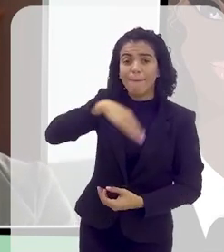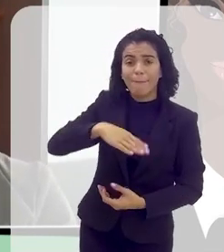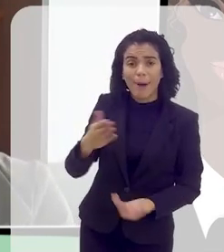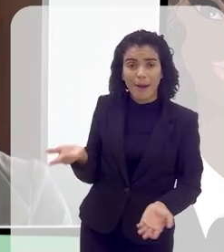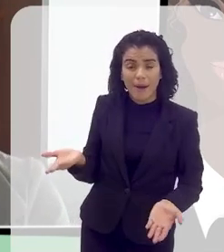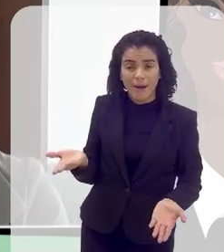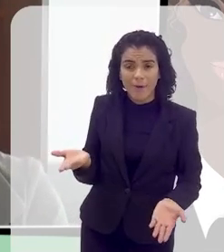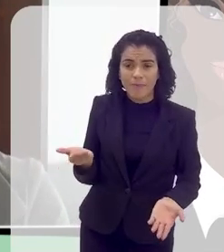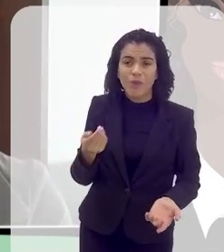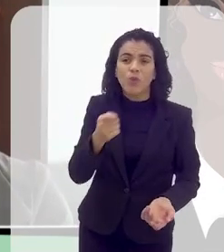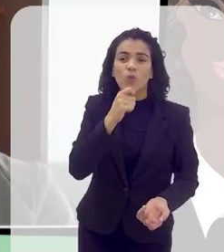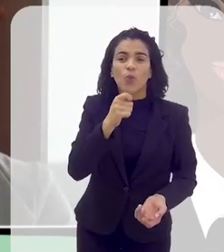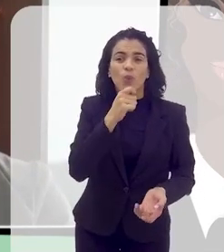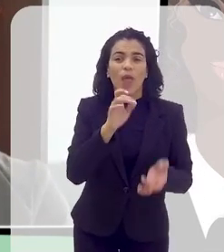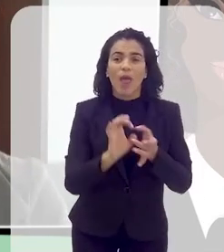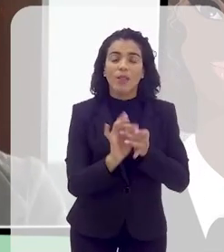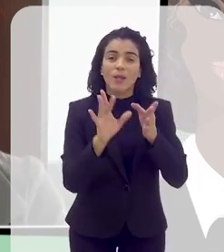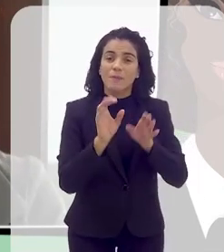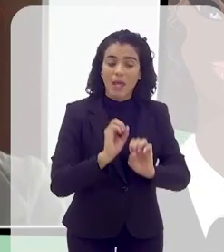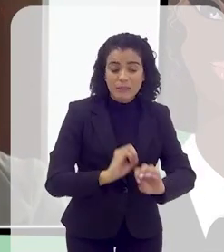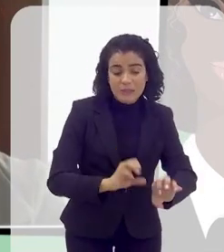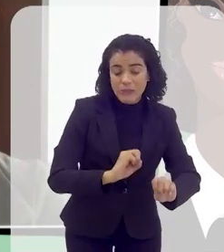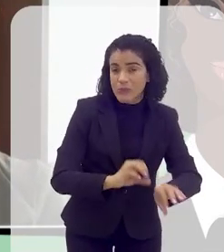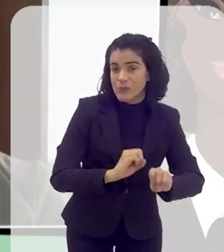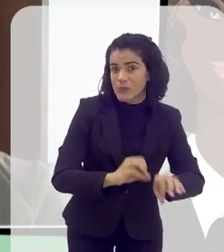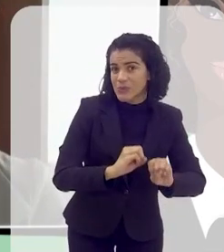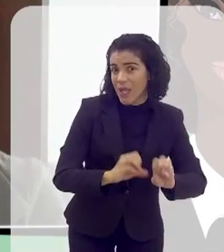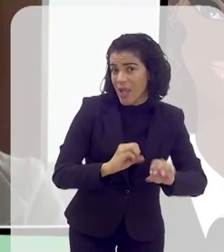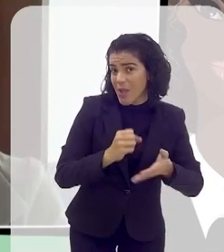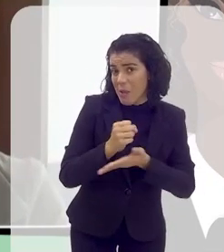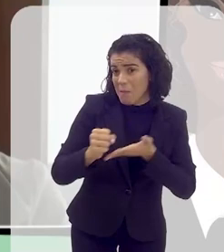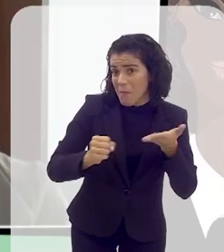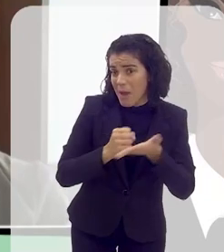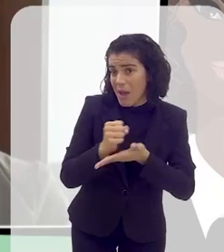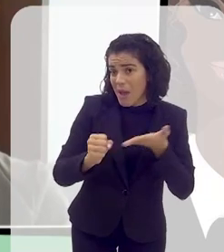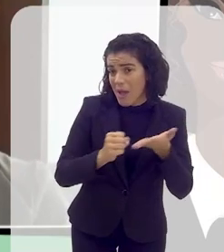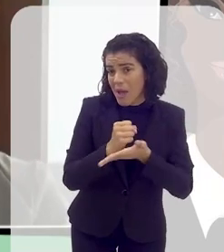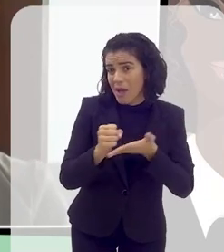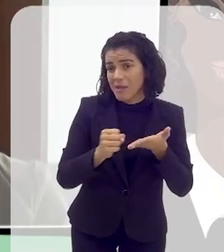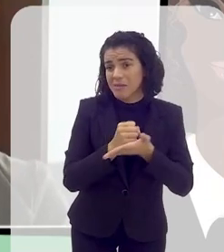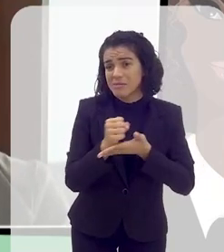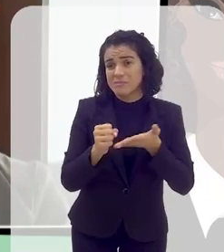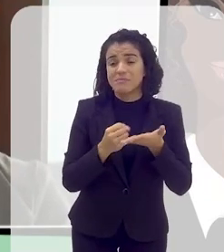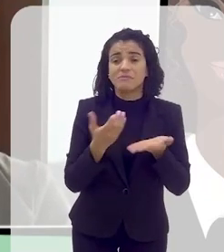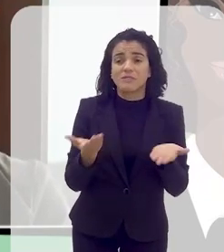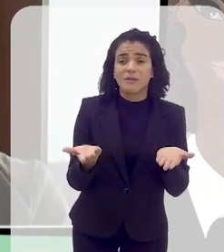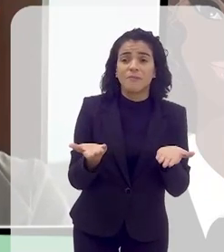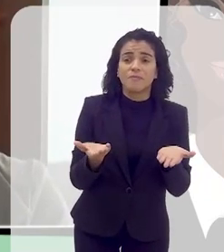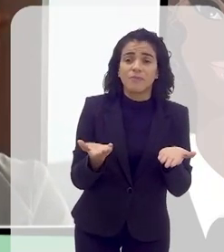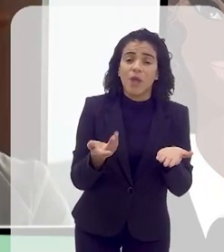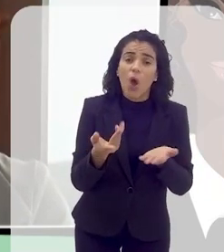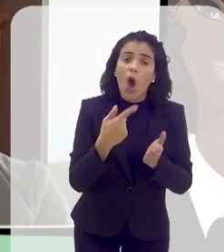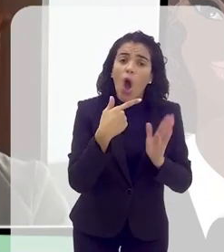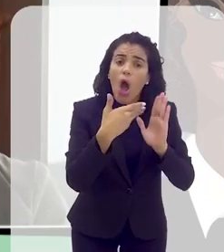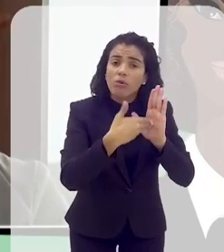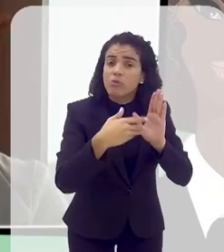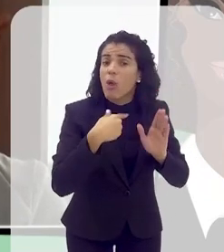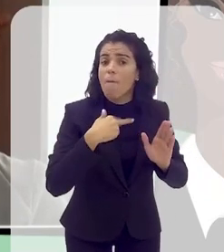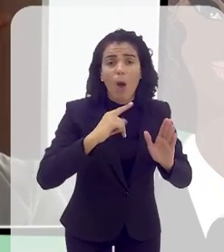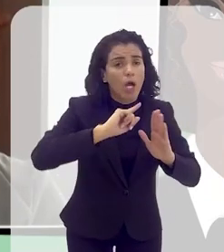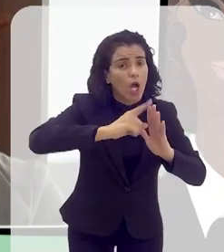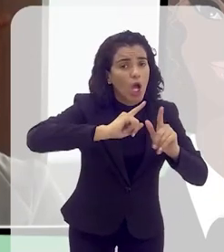como se a madrasta não tivesse autorização para educar. Educação básica, colocar Exato. limite, né? Colocar, Exato.